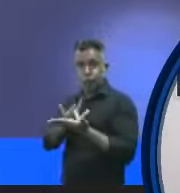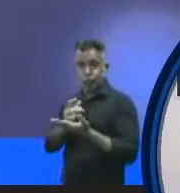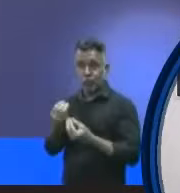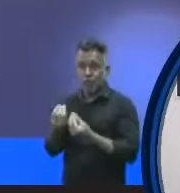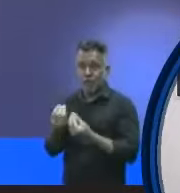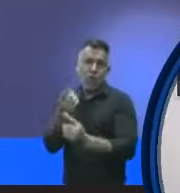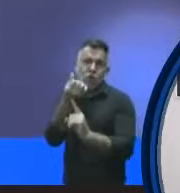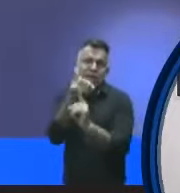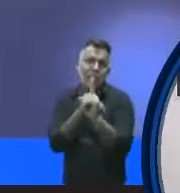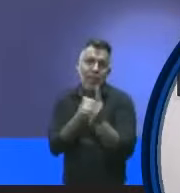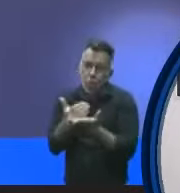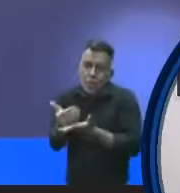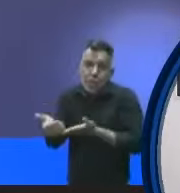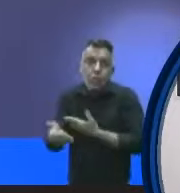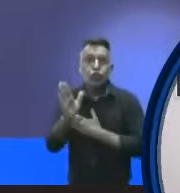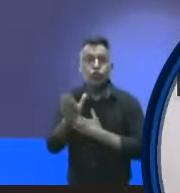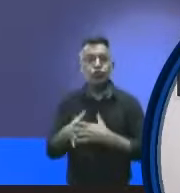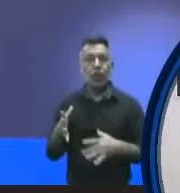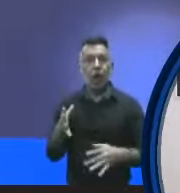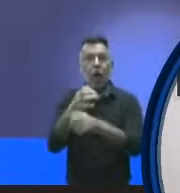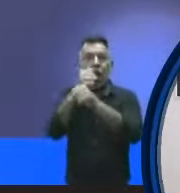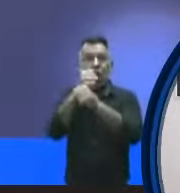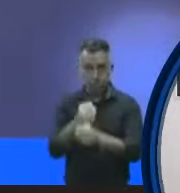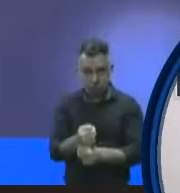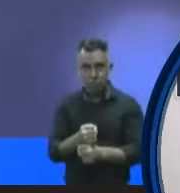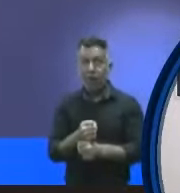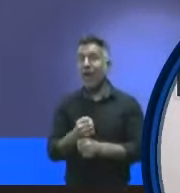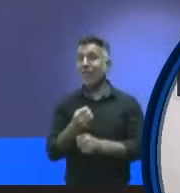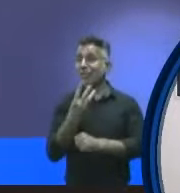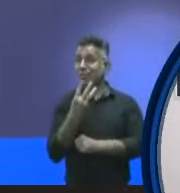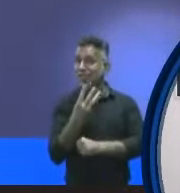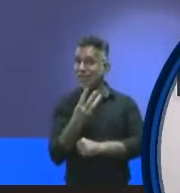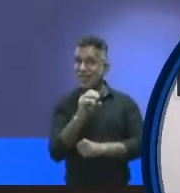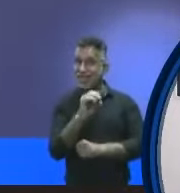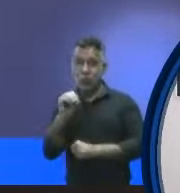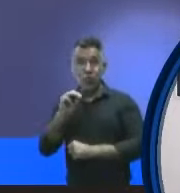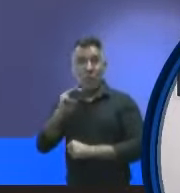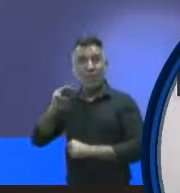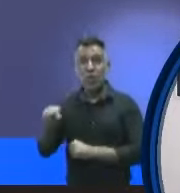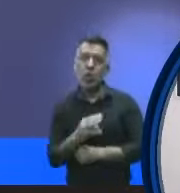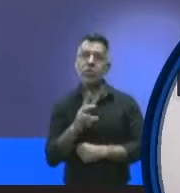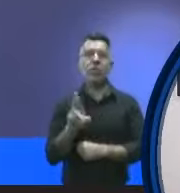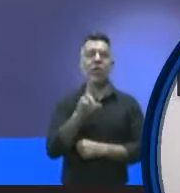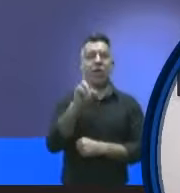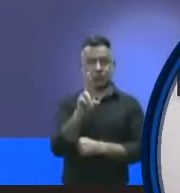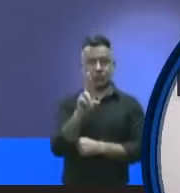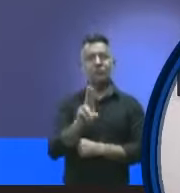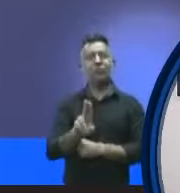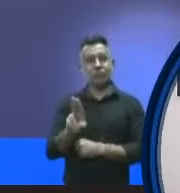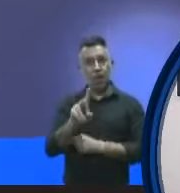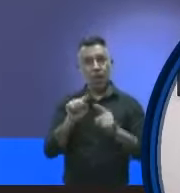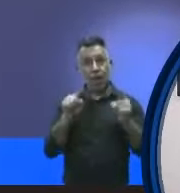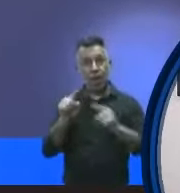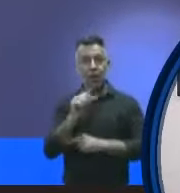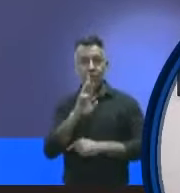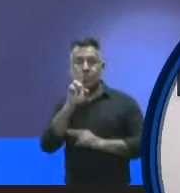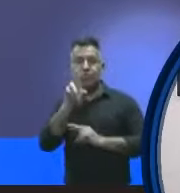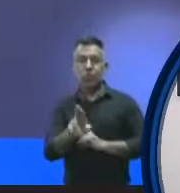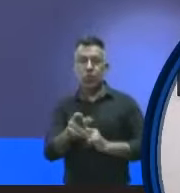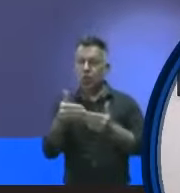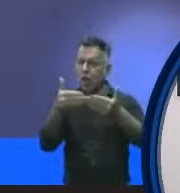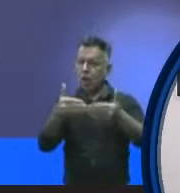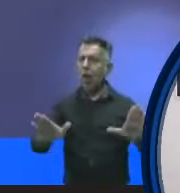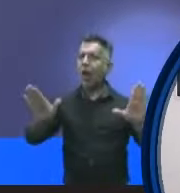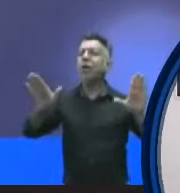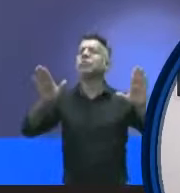apenas 6 meses, nós já construímos uma carteira de 300 milhões de reais. Aqui? Essa é uma solução mar